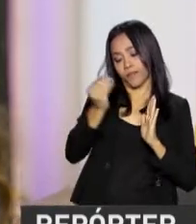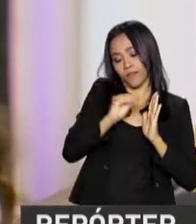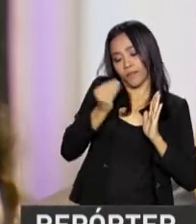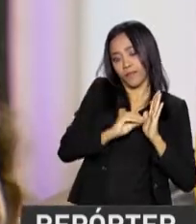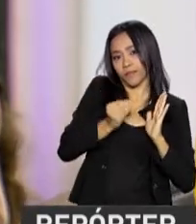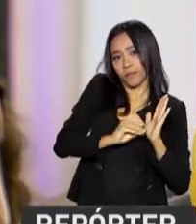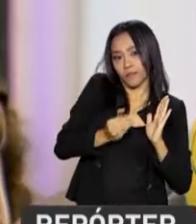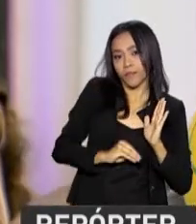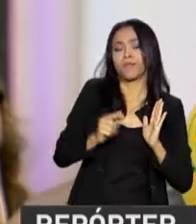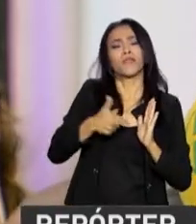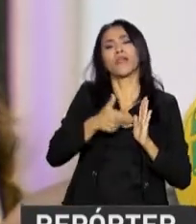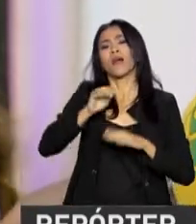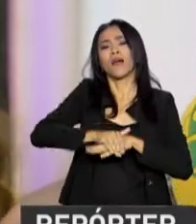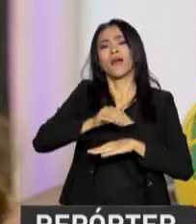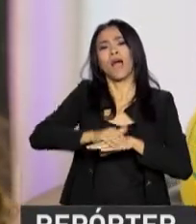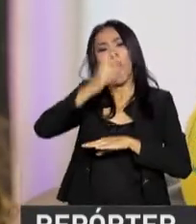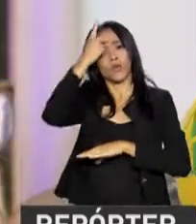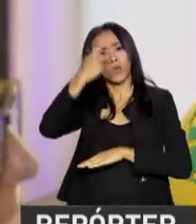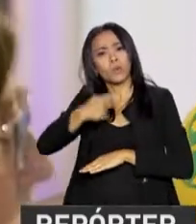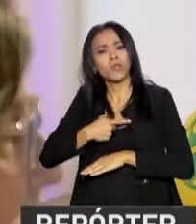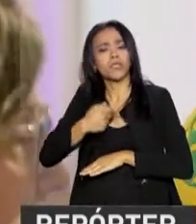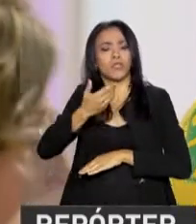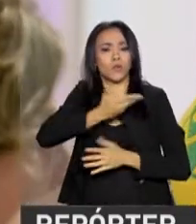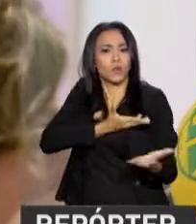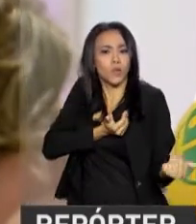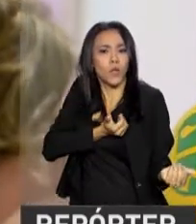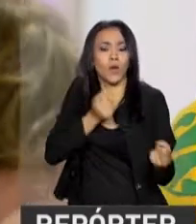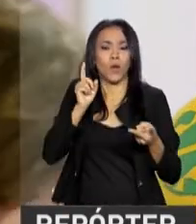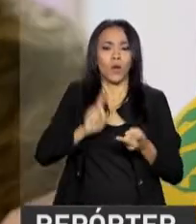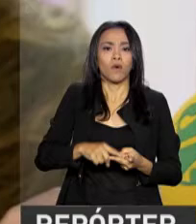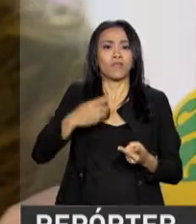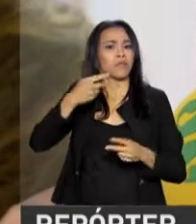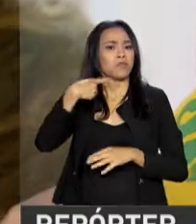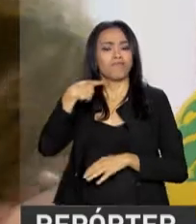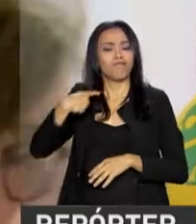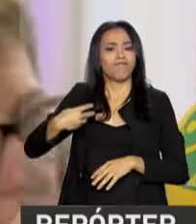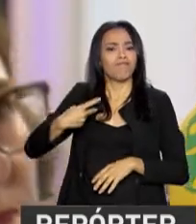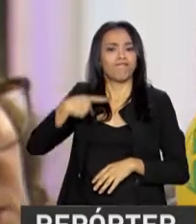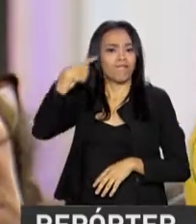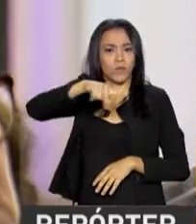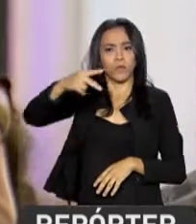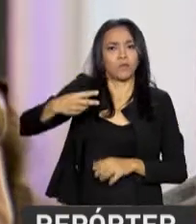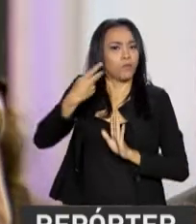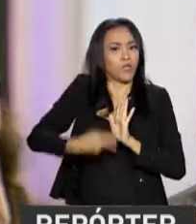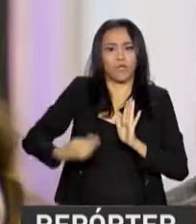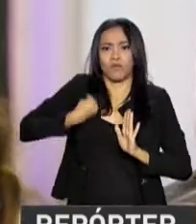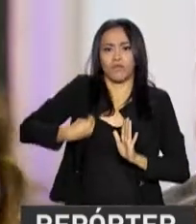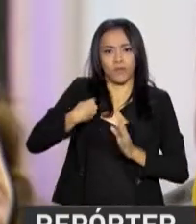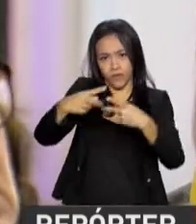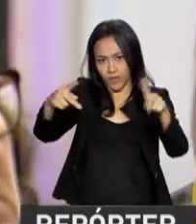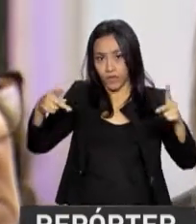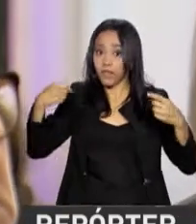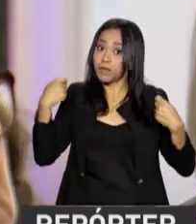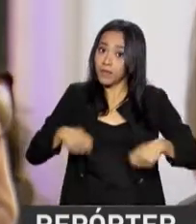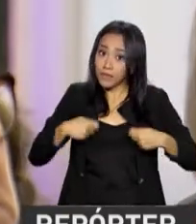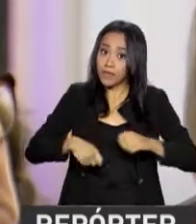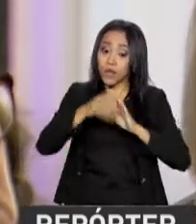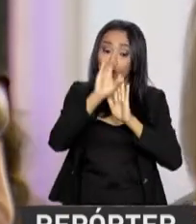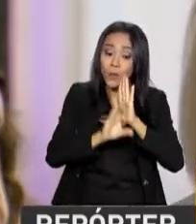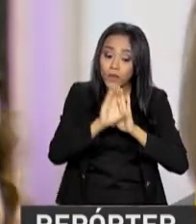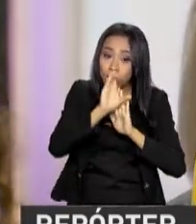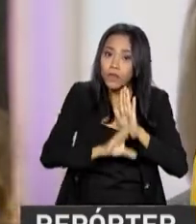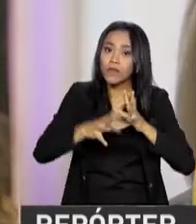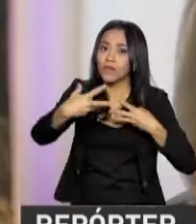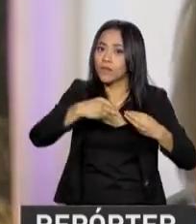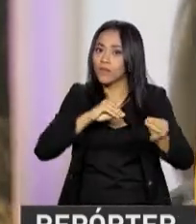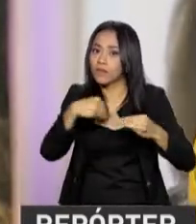autonomia dos jovens com a definição dos seus projetos de vida e para isso você precisa ter currículos que sejam mais